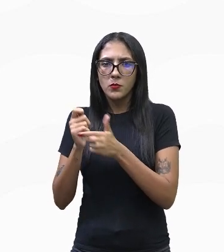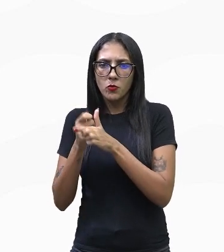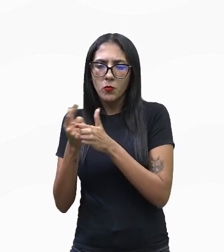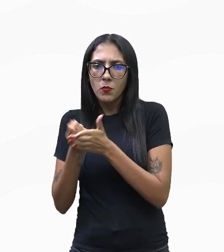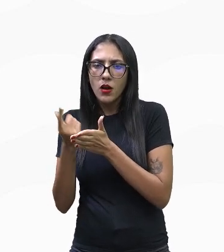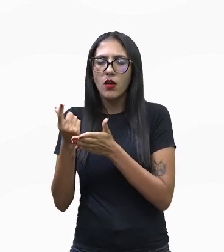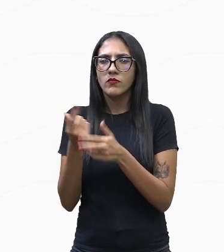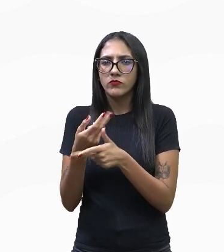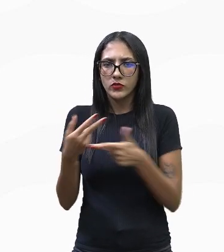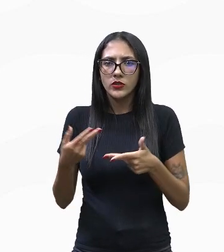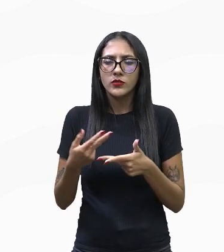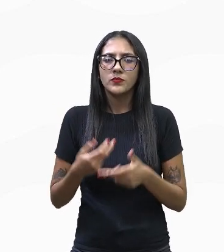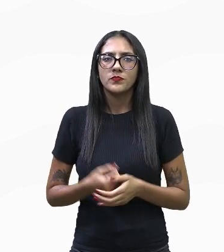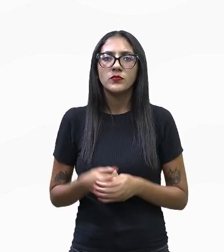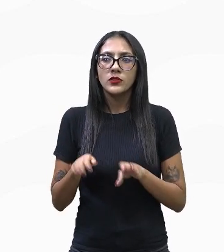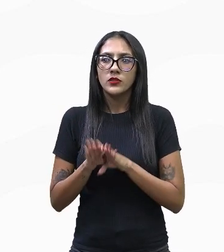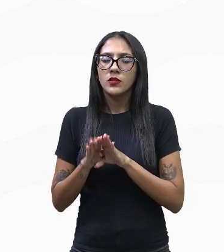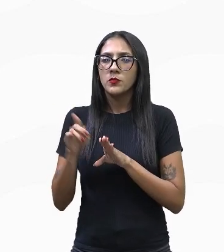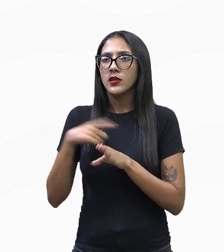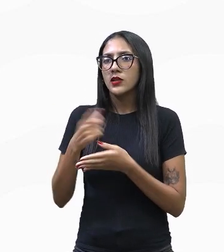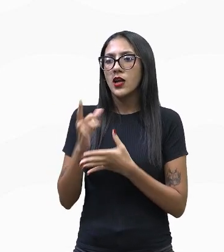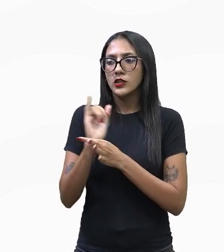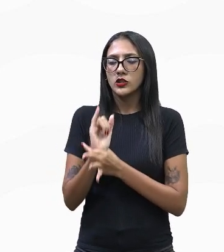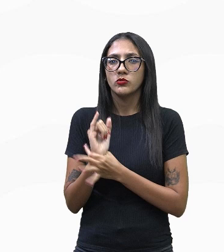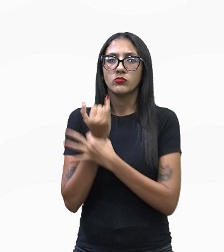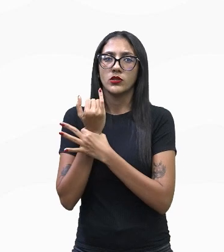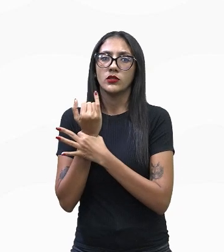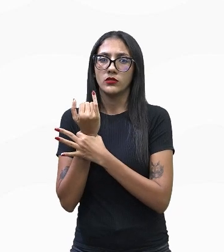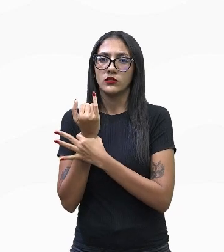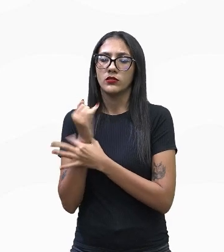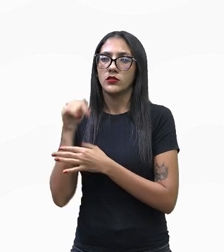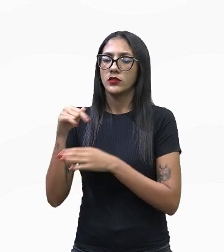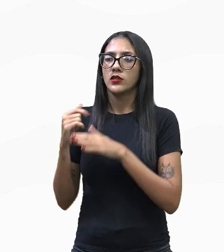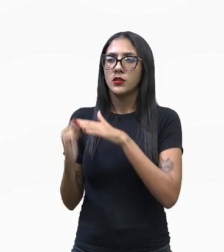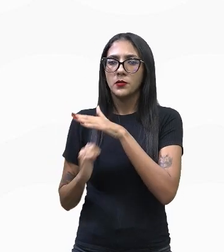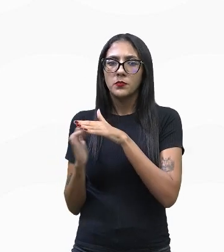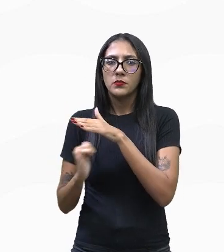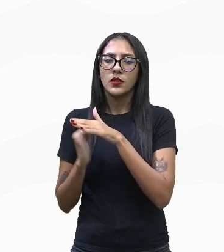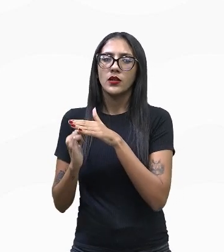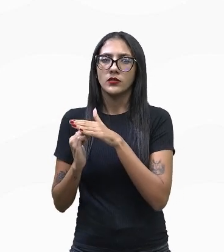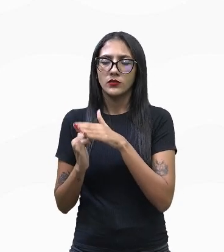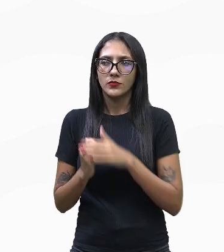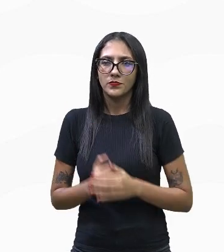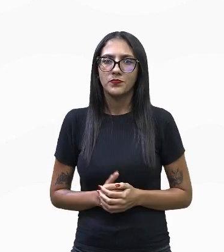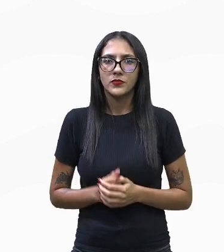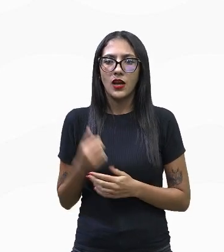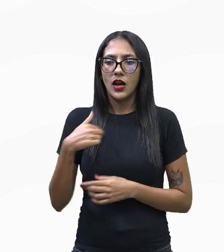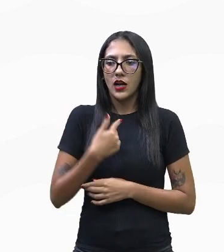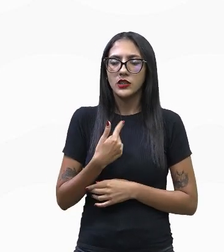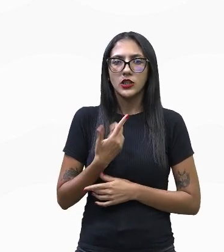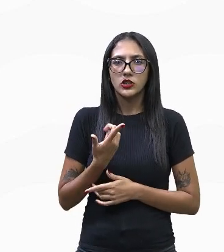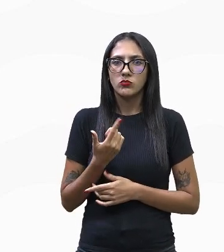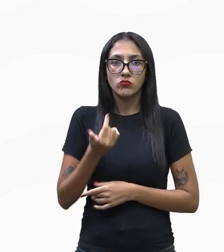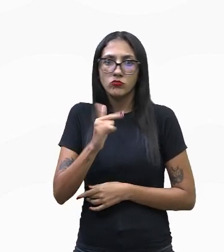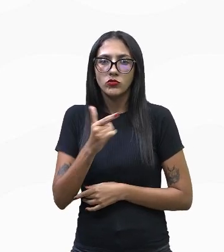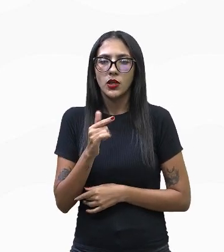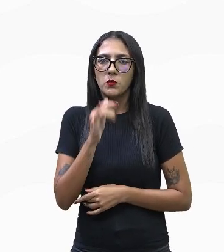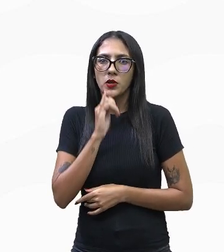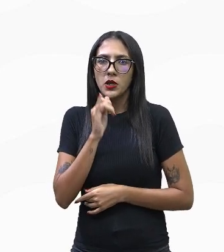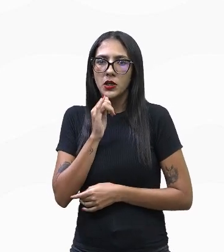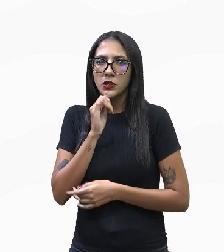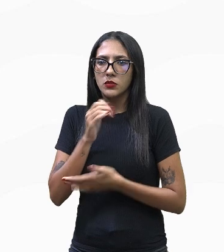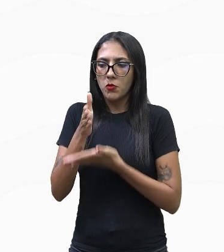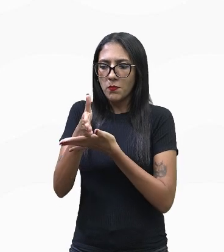empresa permaneça aberta, que você continue vendendo, né? Então é um dinheiro que você não é dono, teoricamente, é da sua empresa, e ele não